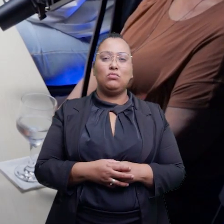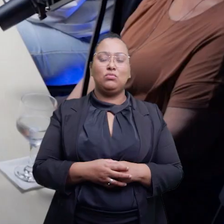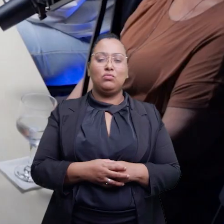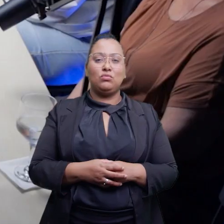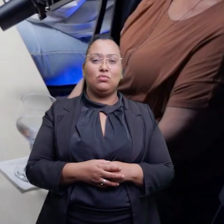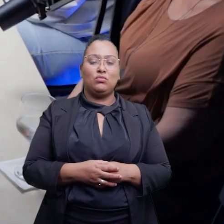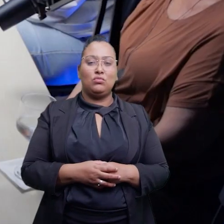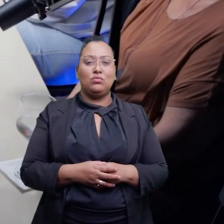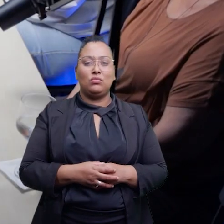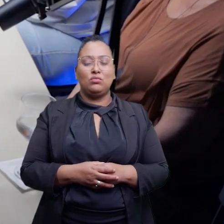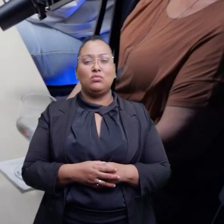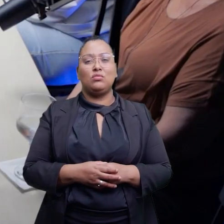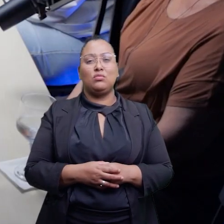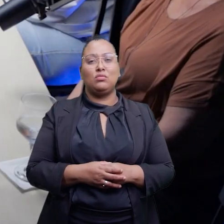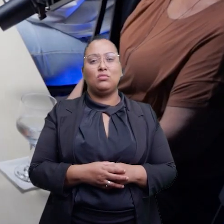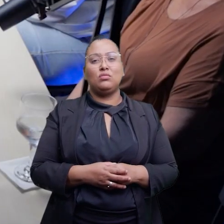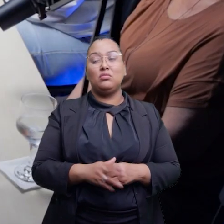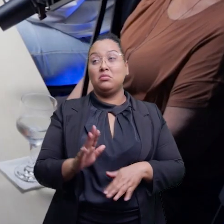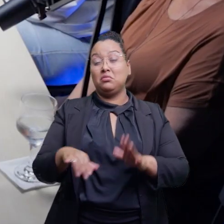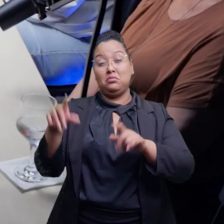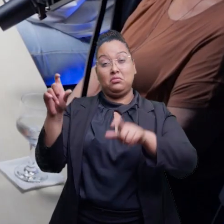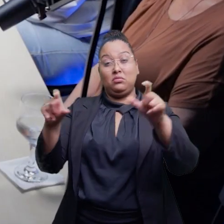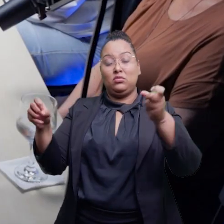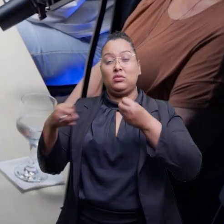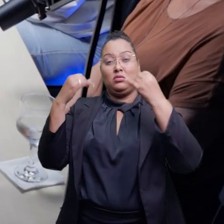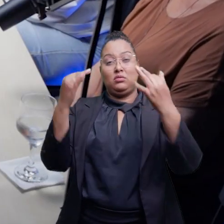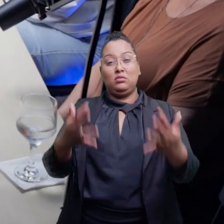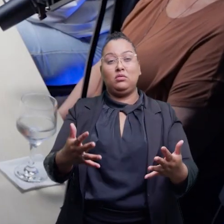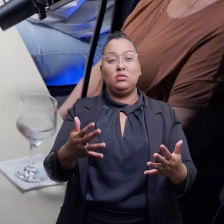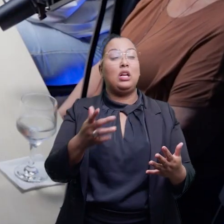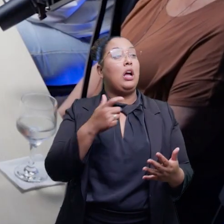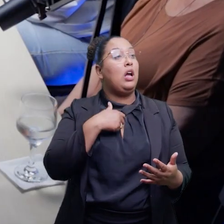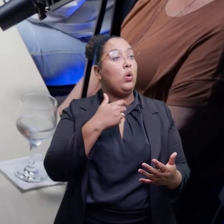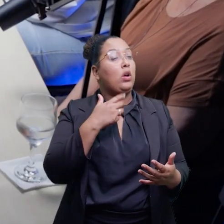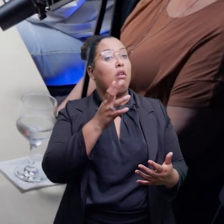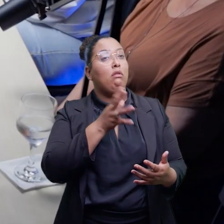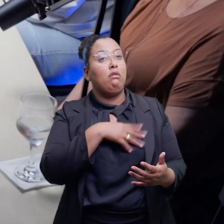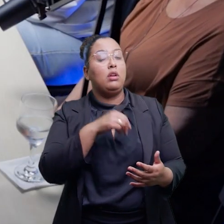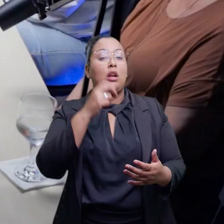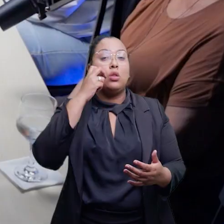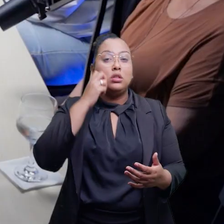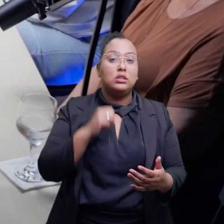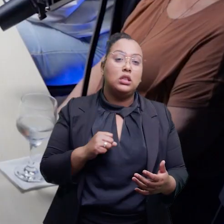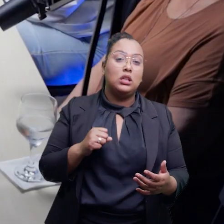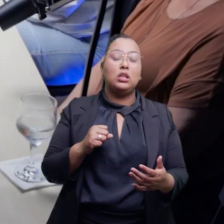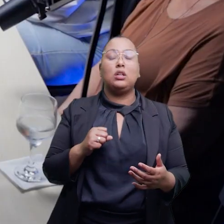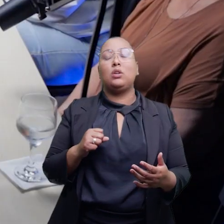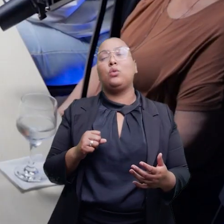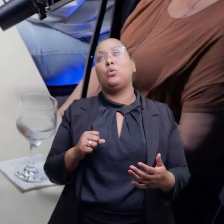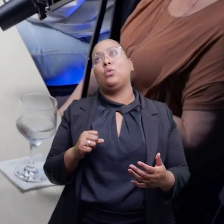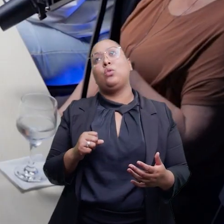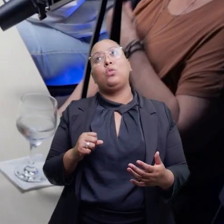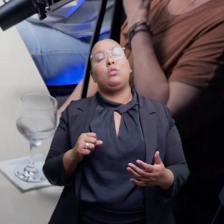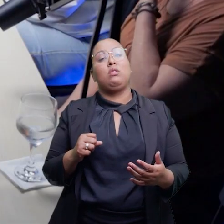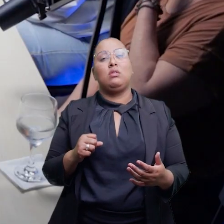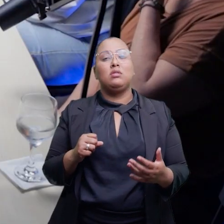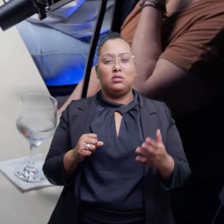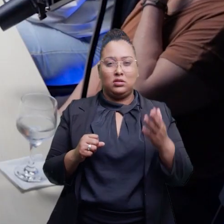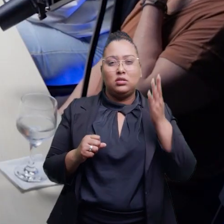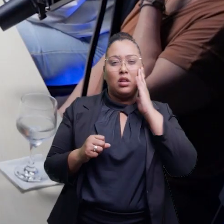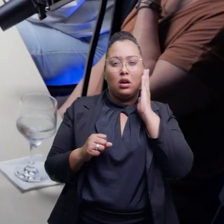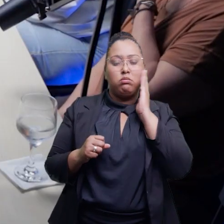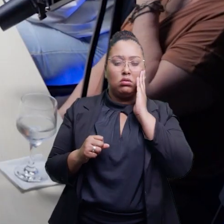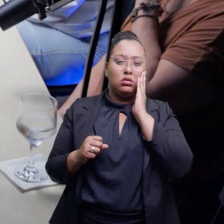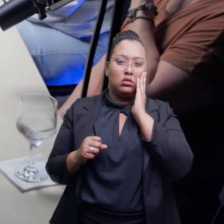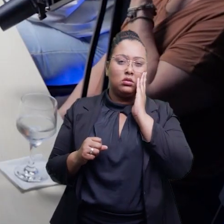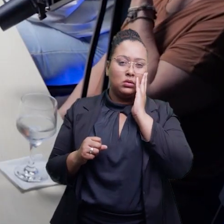vezes a gente... quando alguém menciona assim, não, eu quero ter um filho por adoção, né? Quem é mais